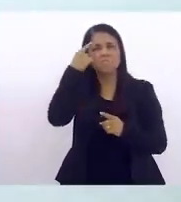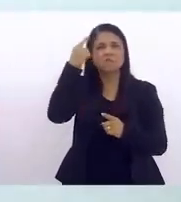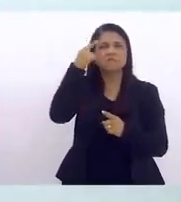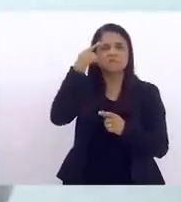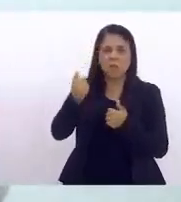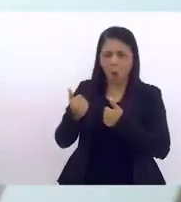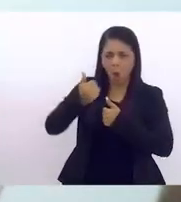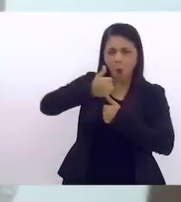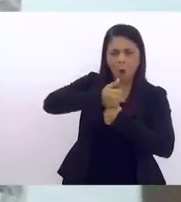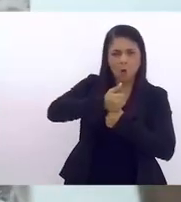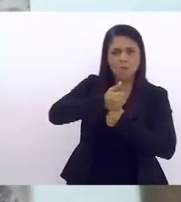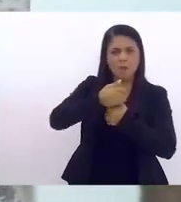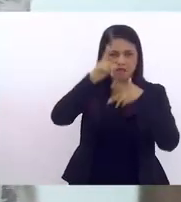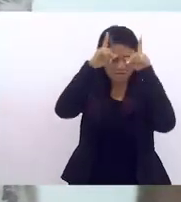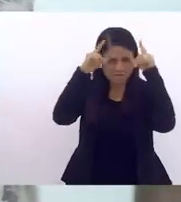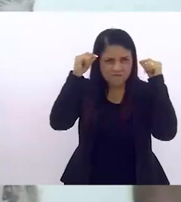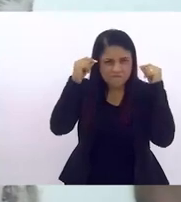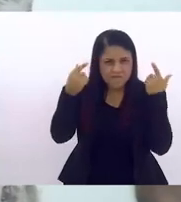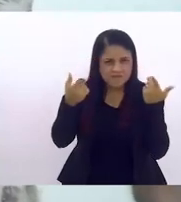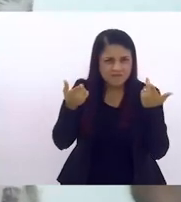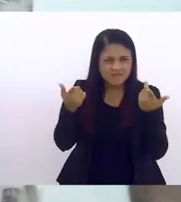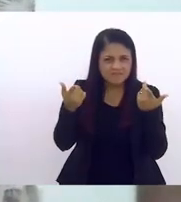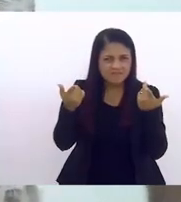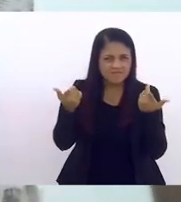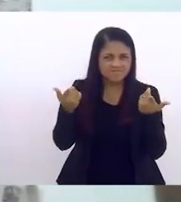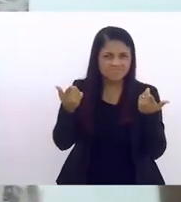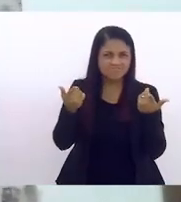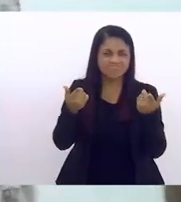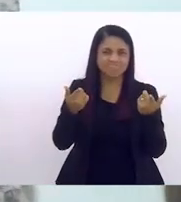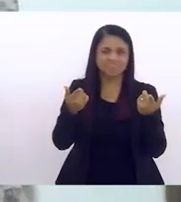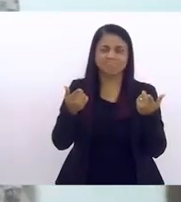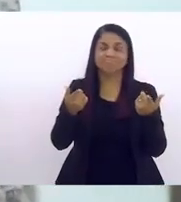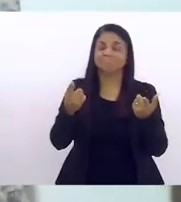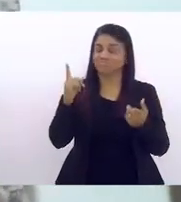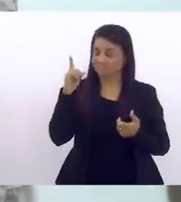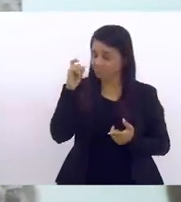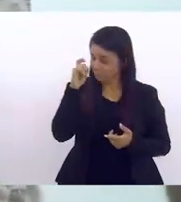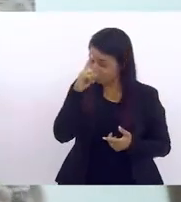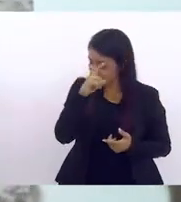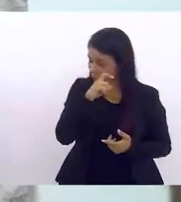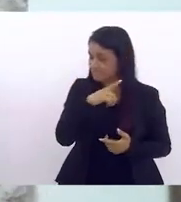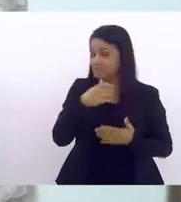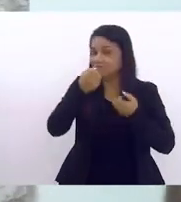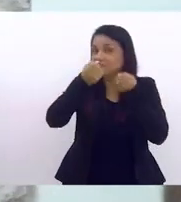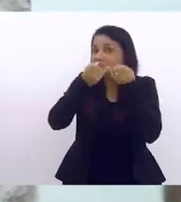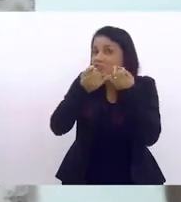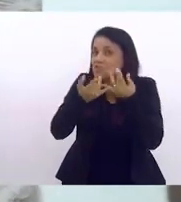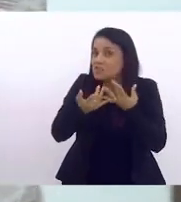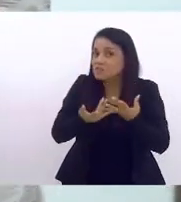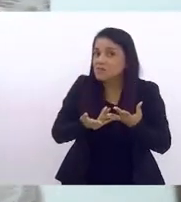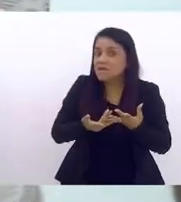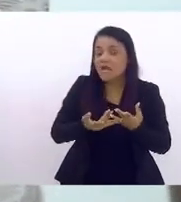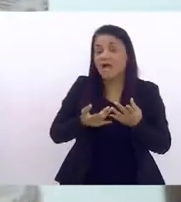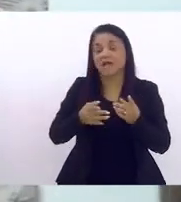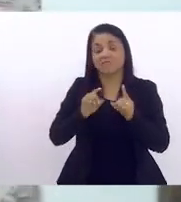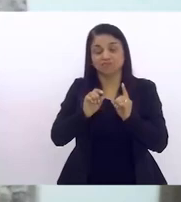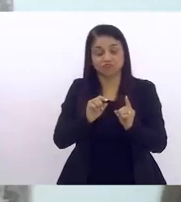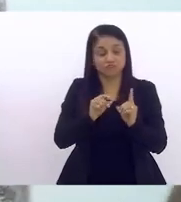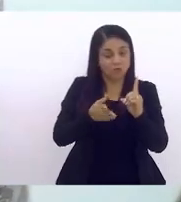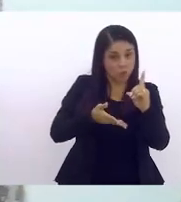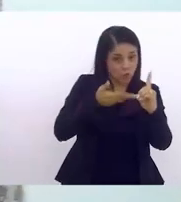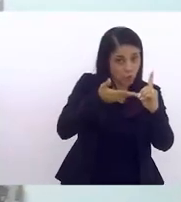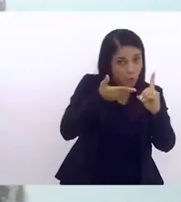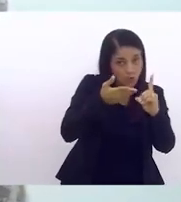da enfermeira. Então foi um 18 para explicar o que era uma coisa e o que era outra.